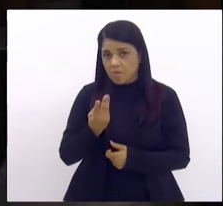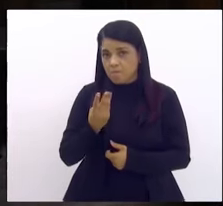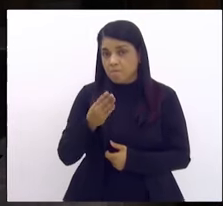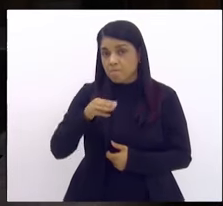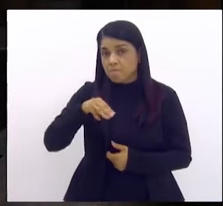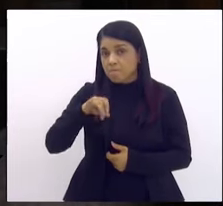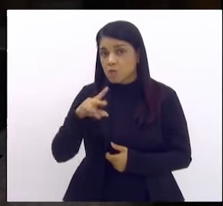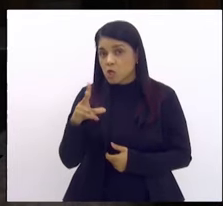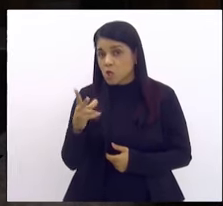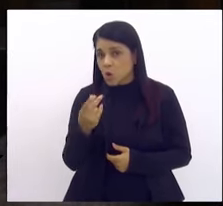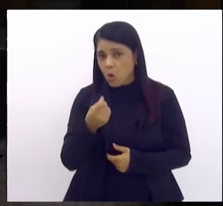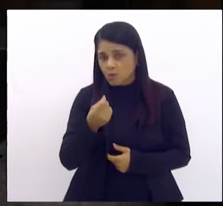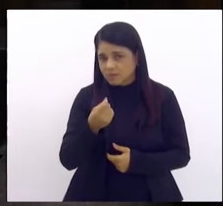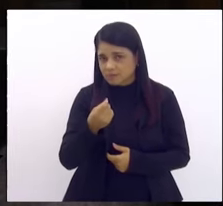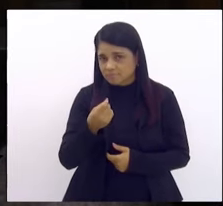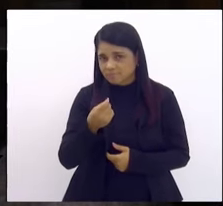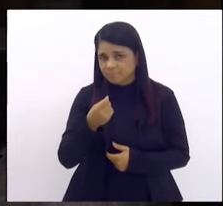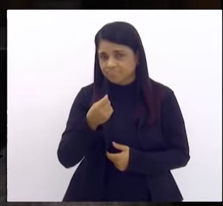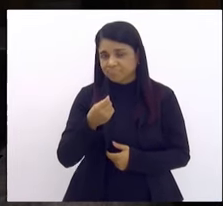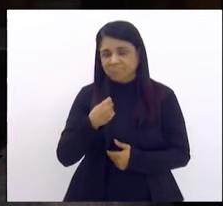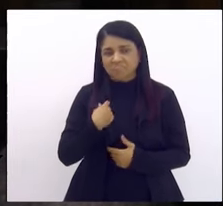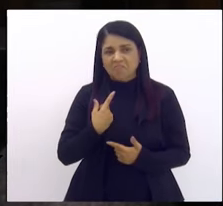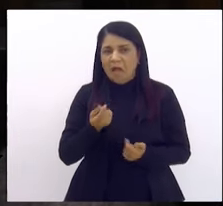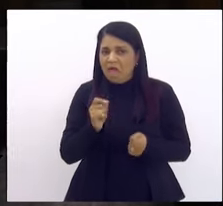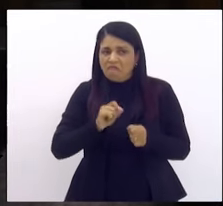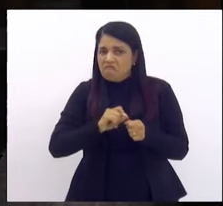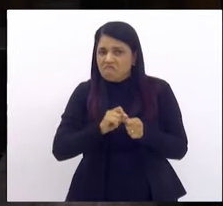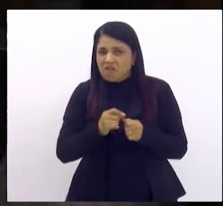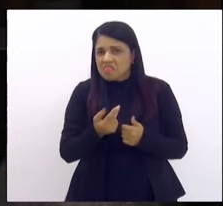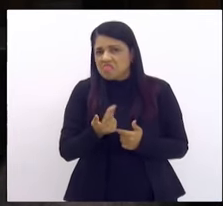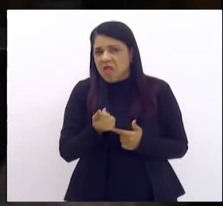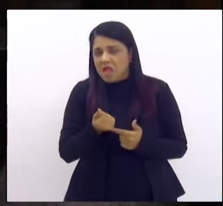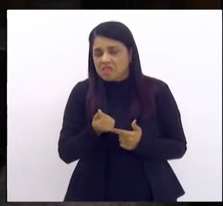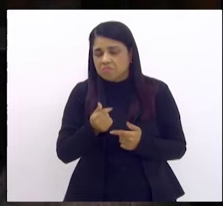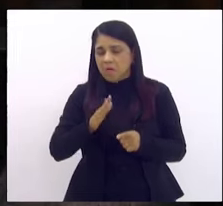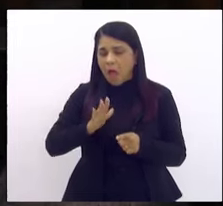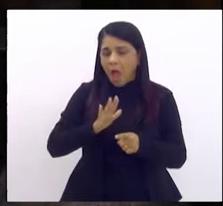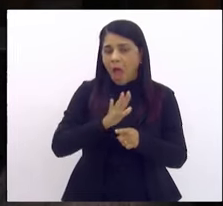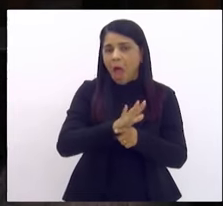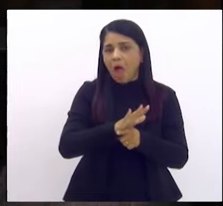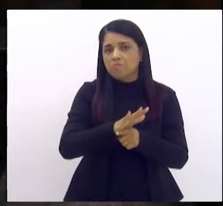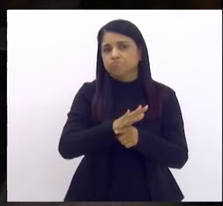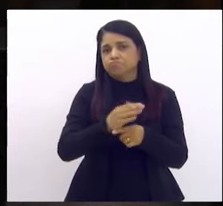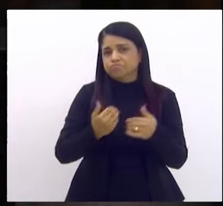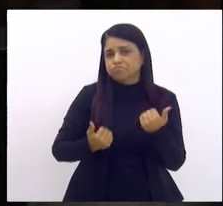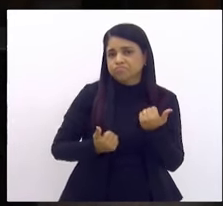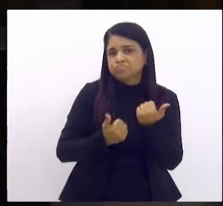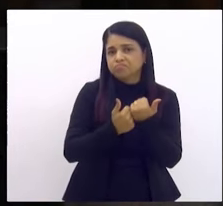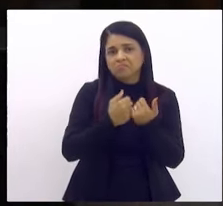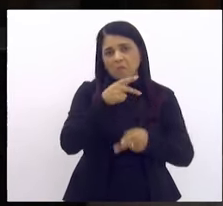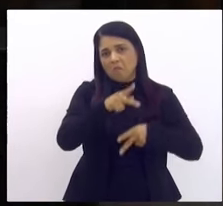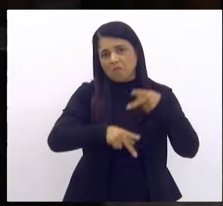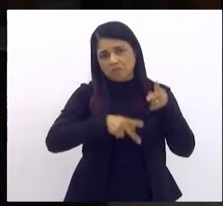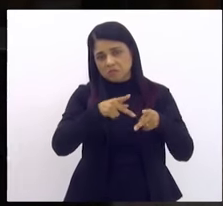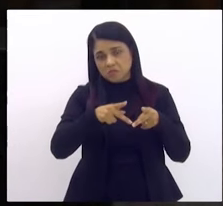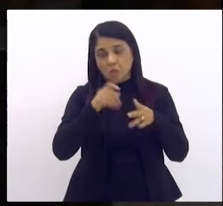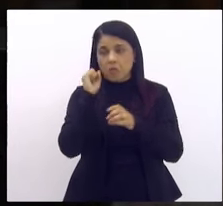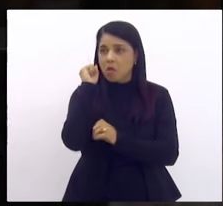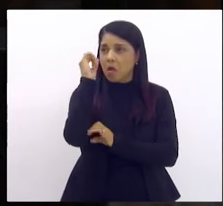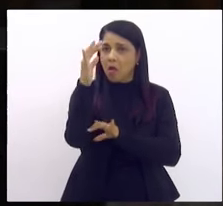faz nada de contrapartida para poder dar à população e ao meio